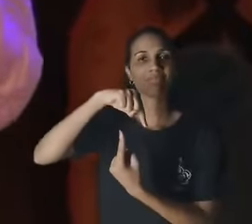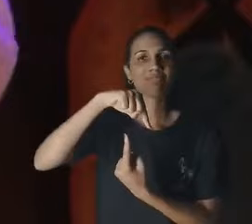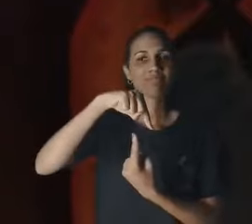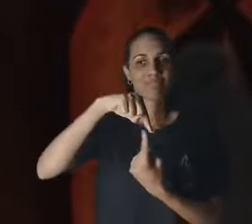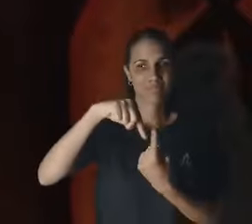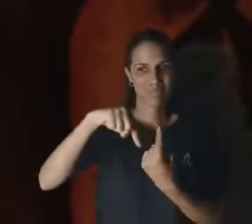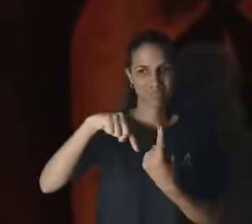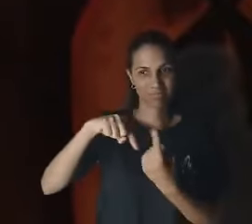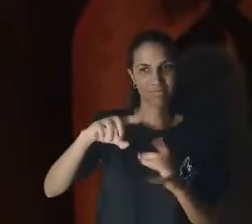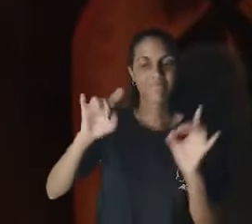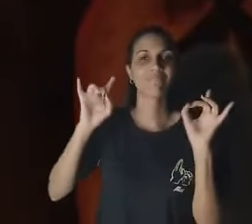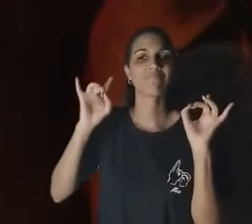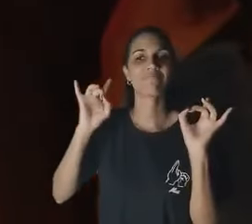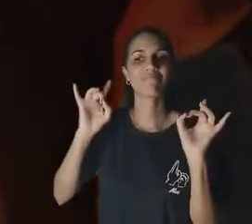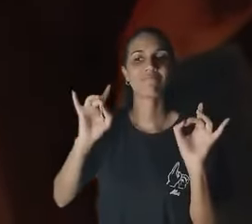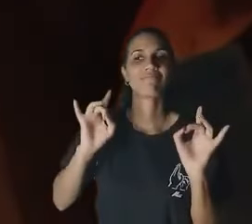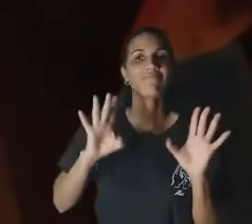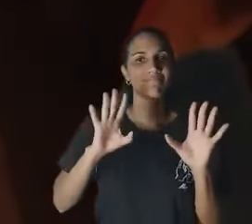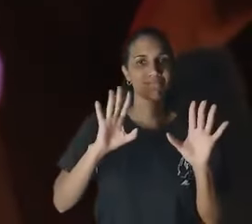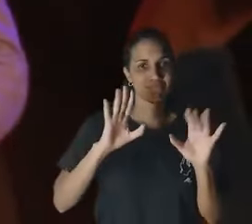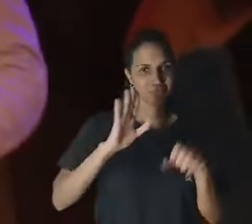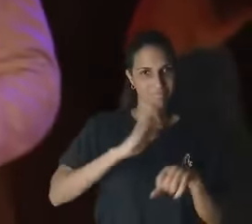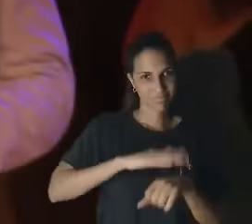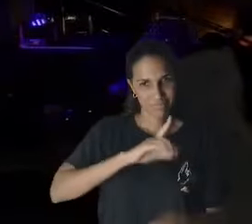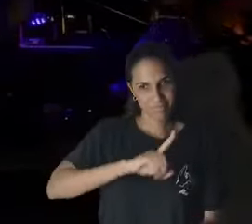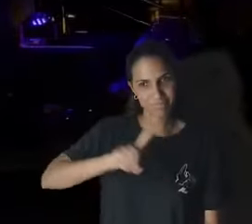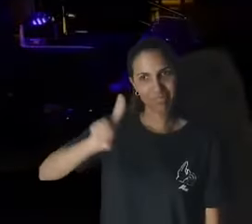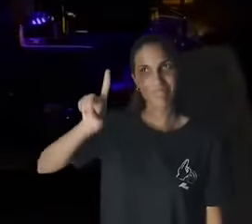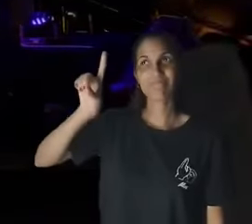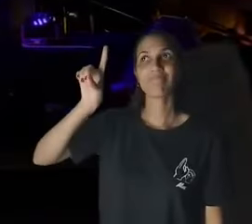Terra que Deus vos